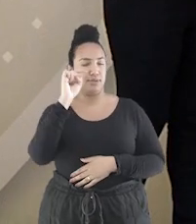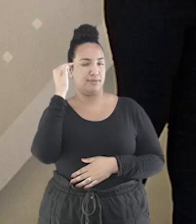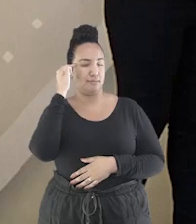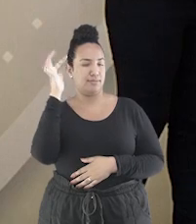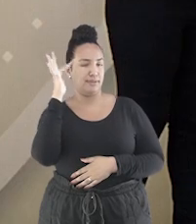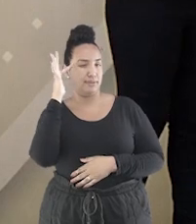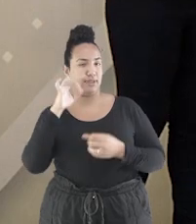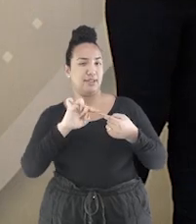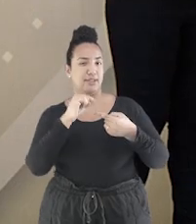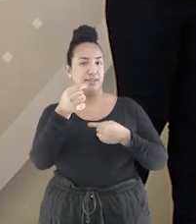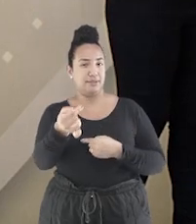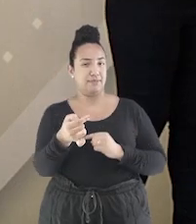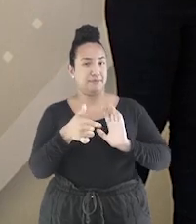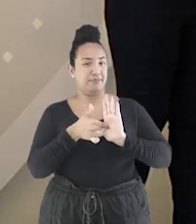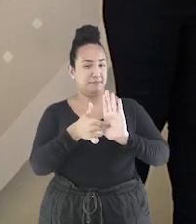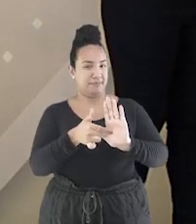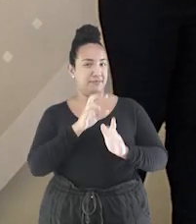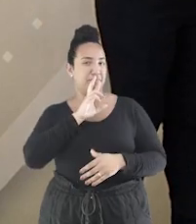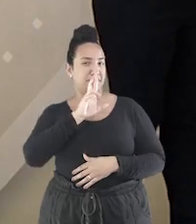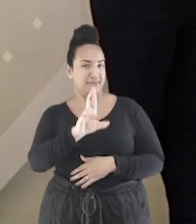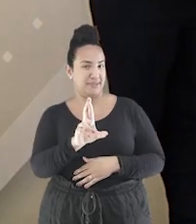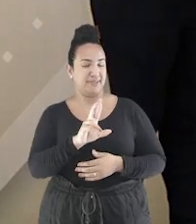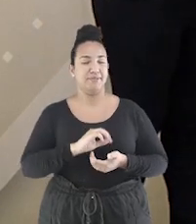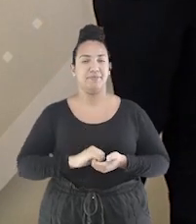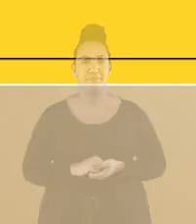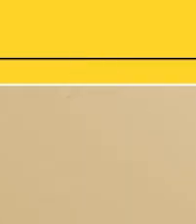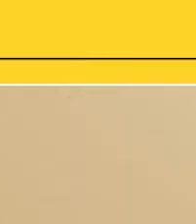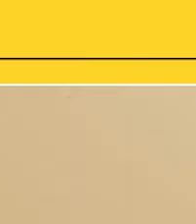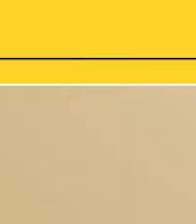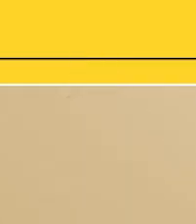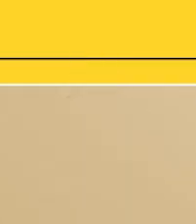um pouco aí em casa, que daqui a pouquinho a gente volta.